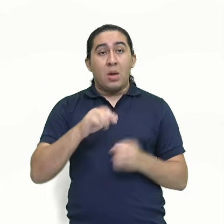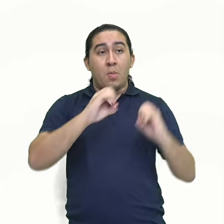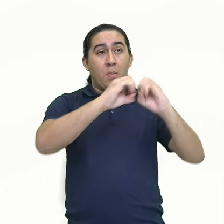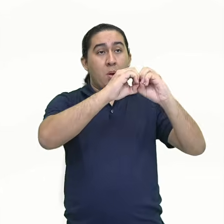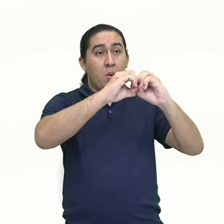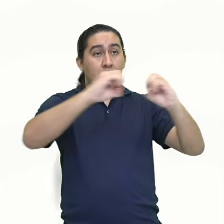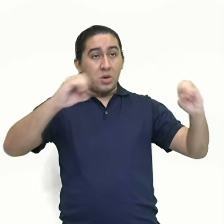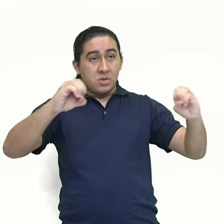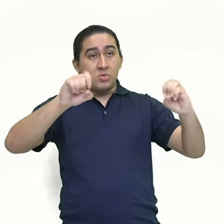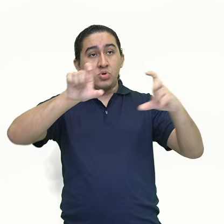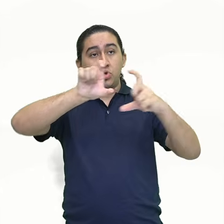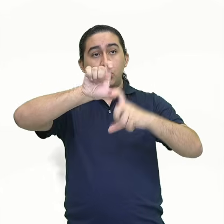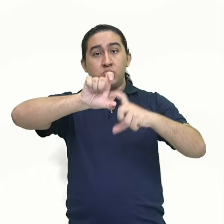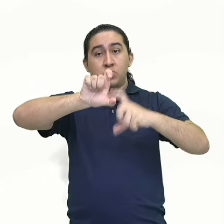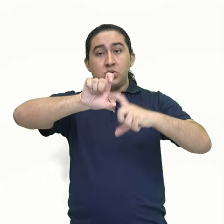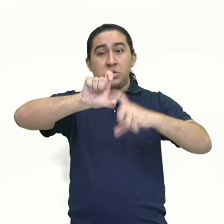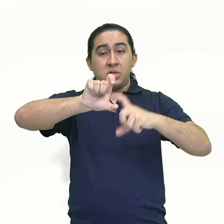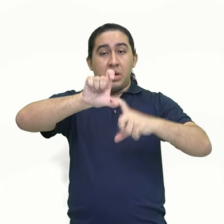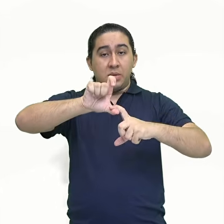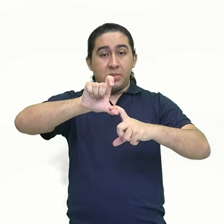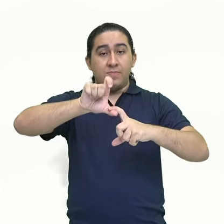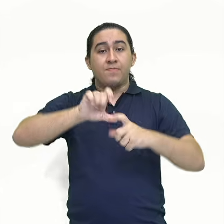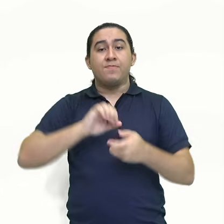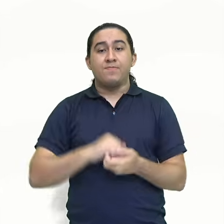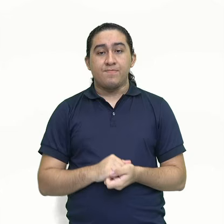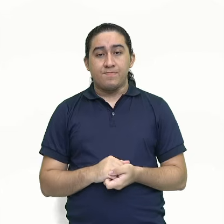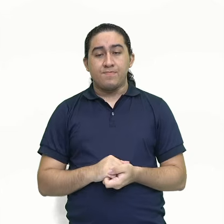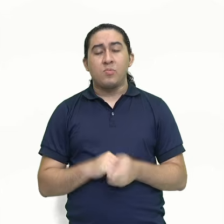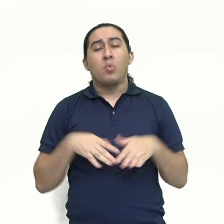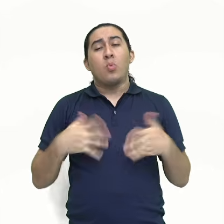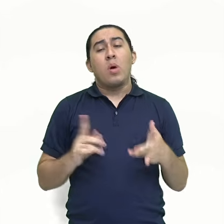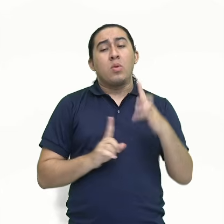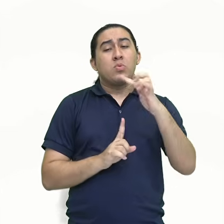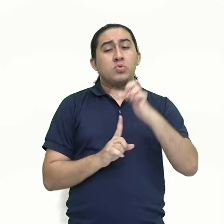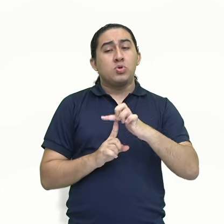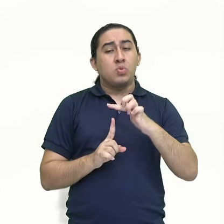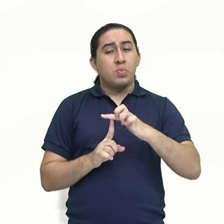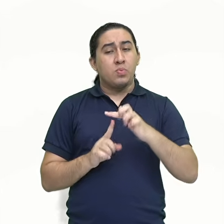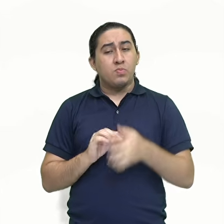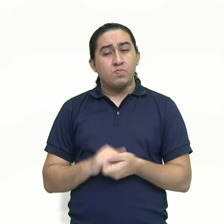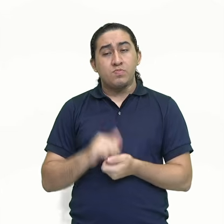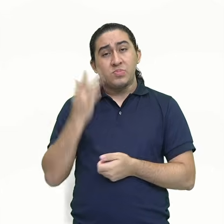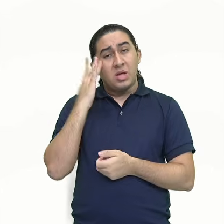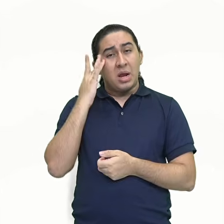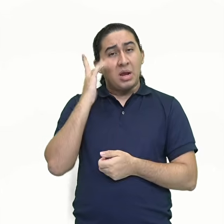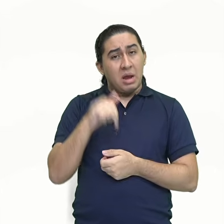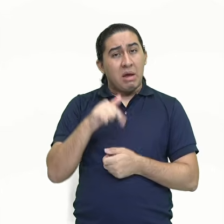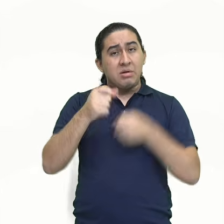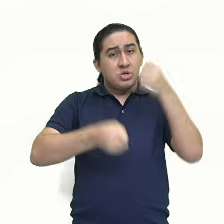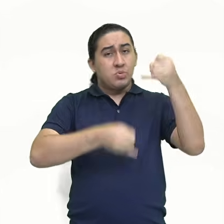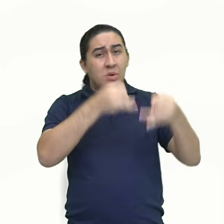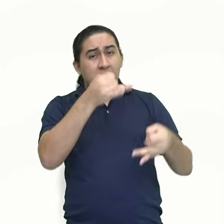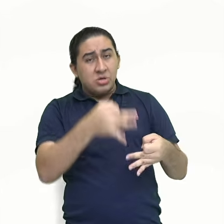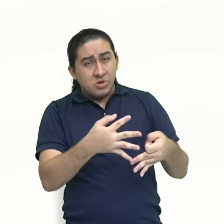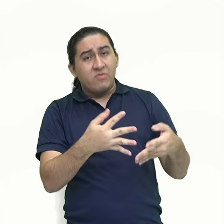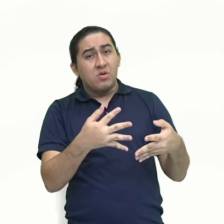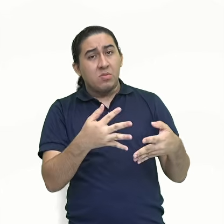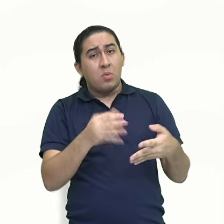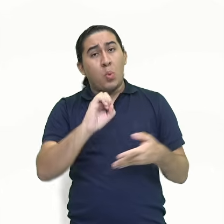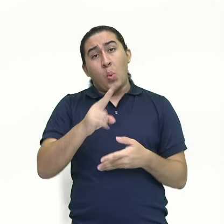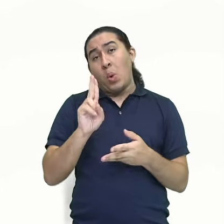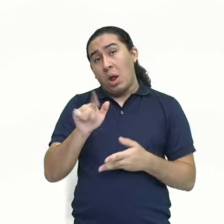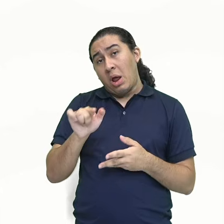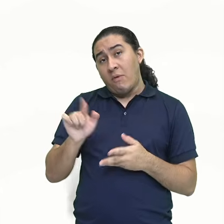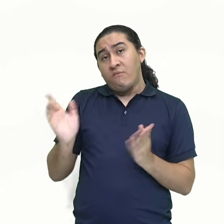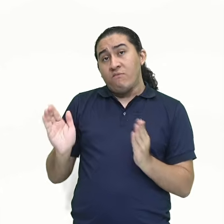oração subordinada. Que tipo? Será que é explicativa, minha gente, ou